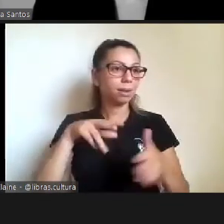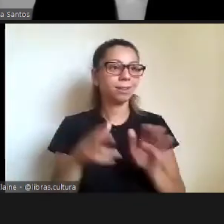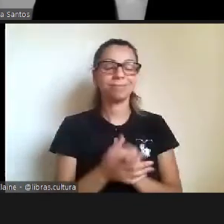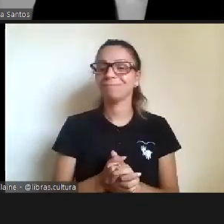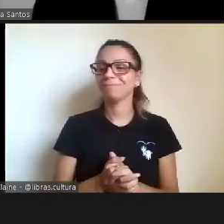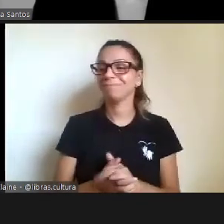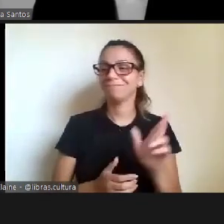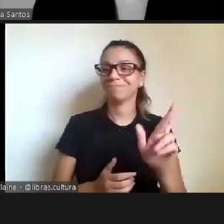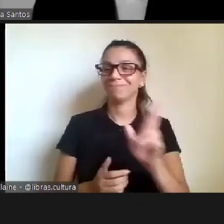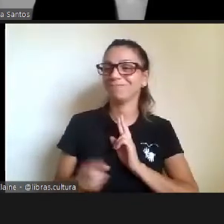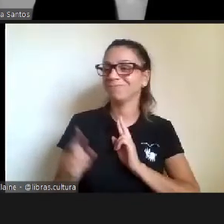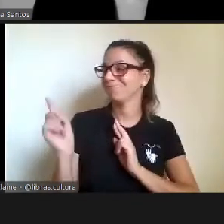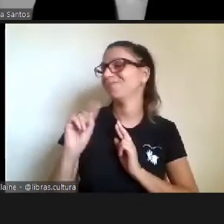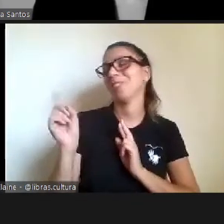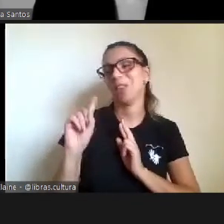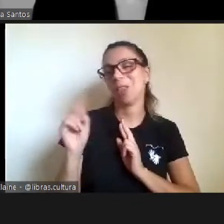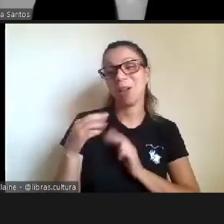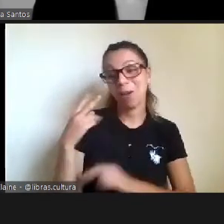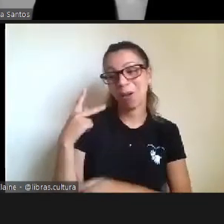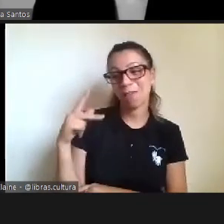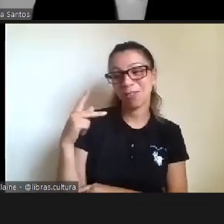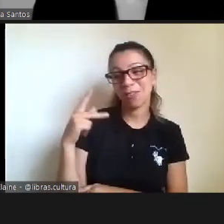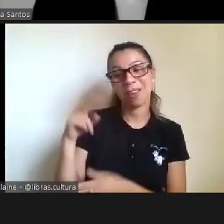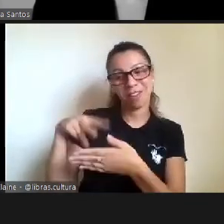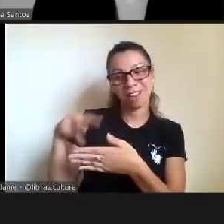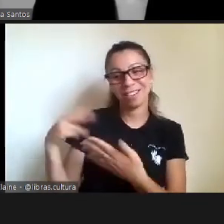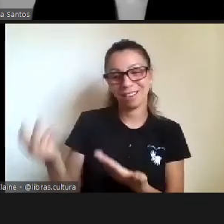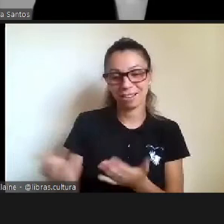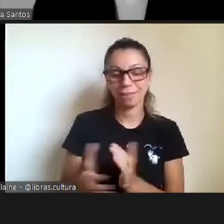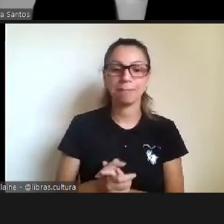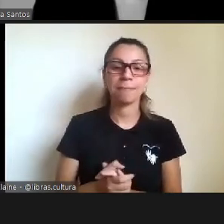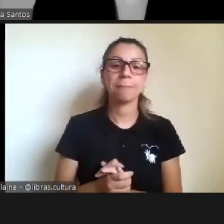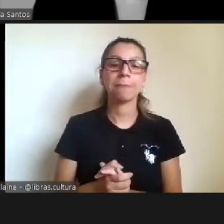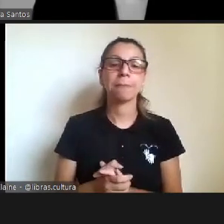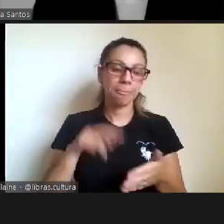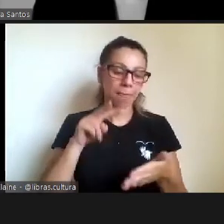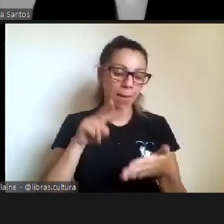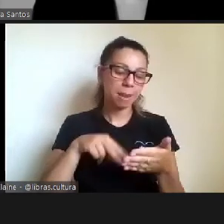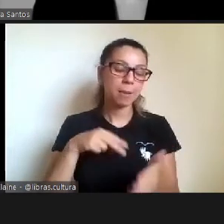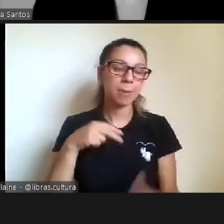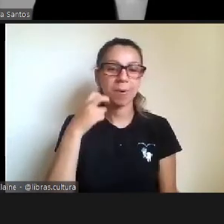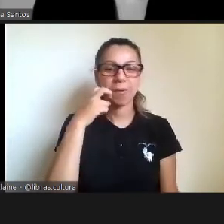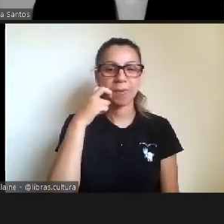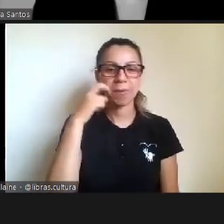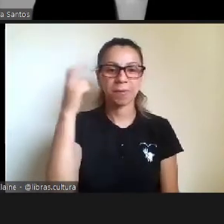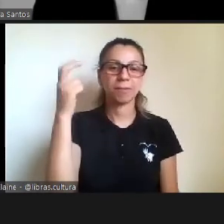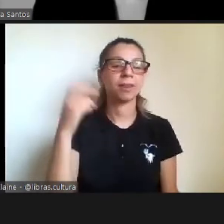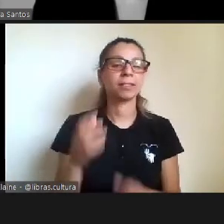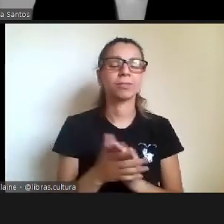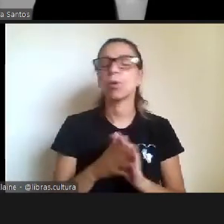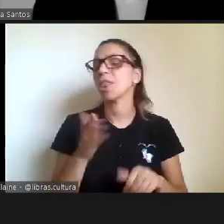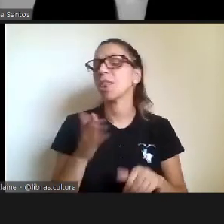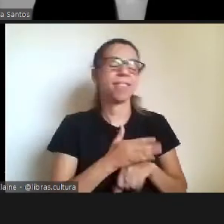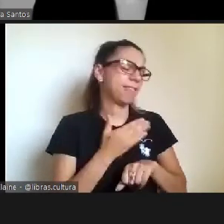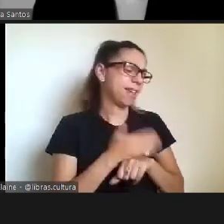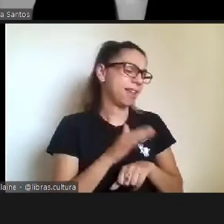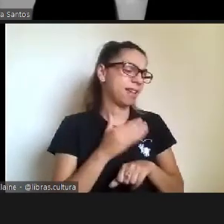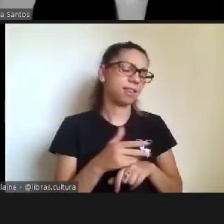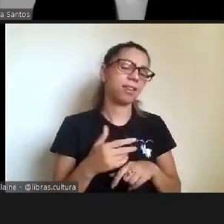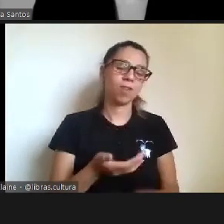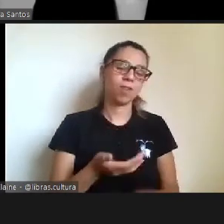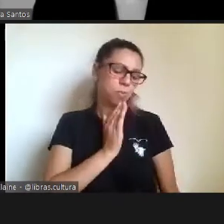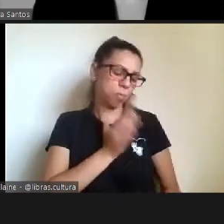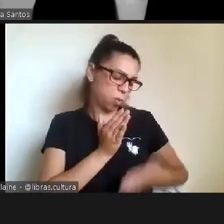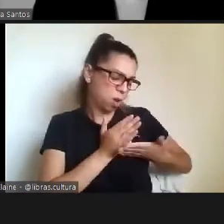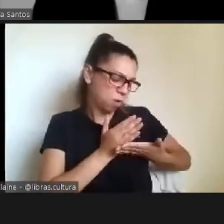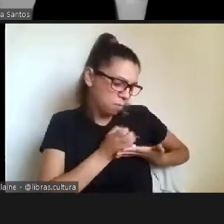certeza. Então, eu disse, tá. E é uma leitura em voz alta. Eu disse, tá, então eu não vou ensaiar. Então, eu vou deixar o meu coração assim.